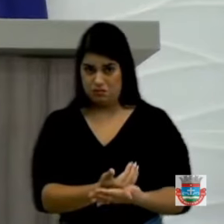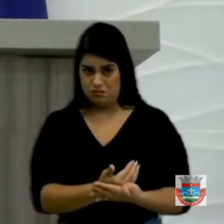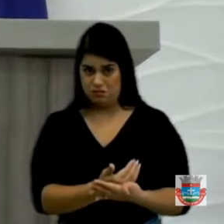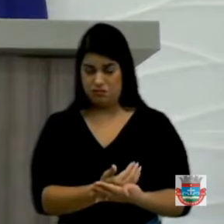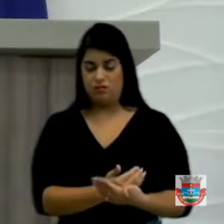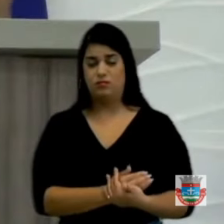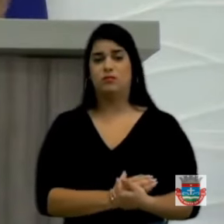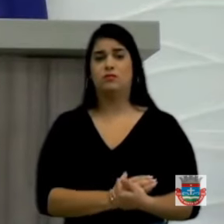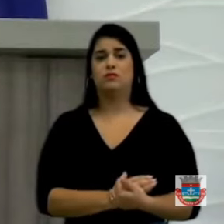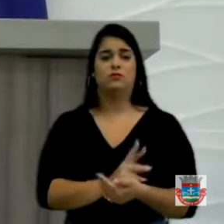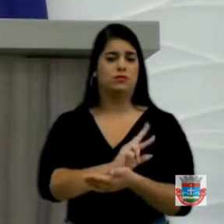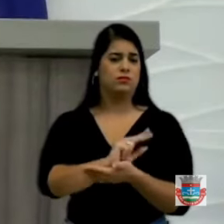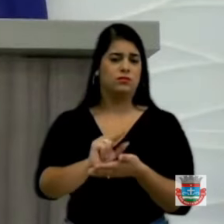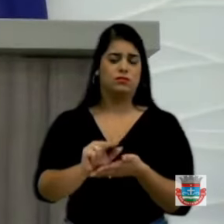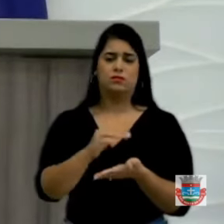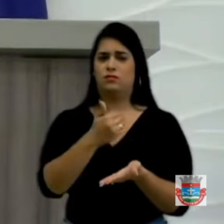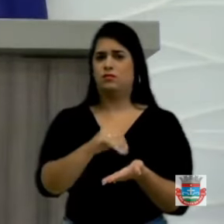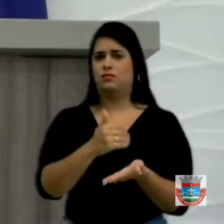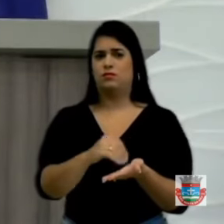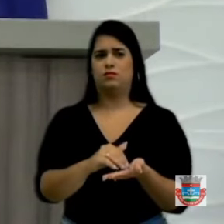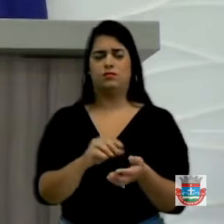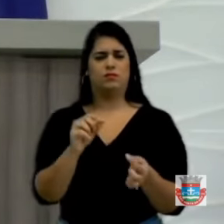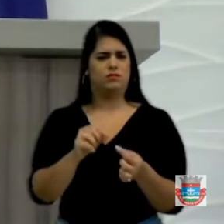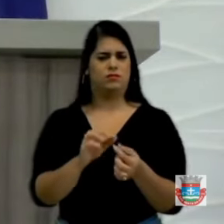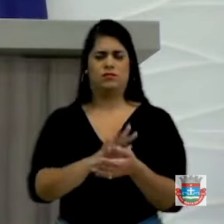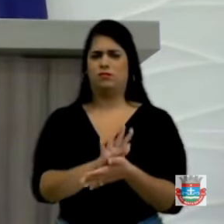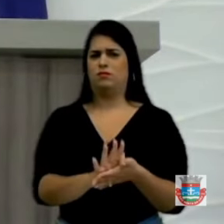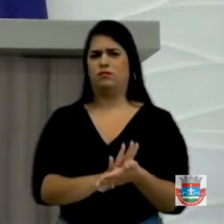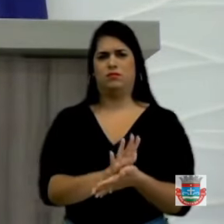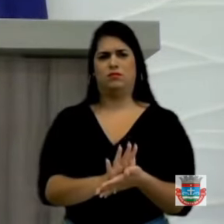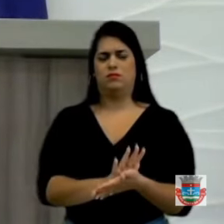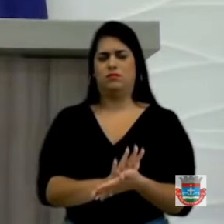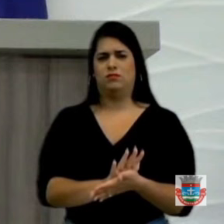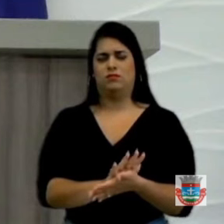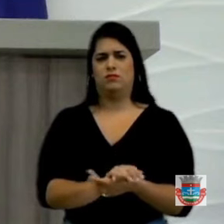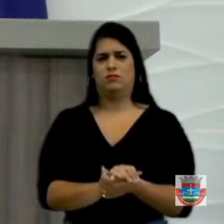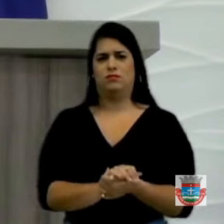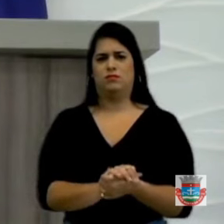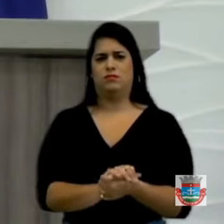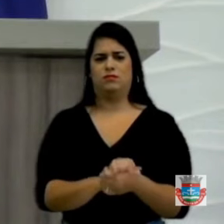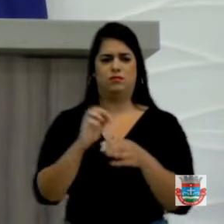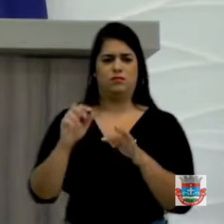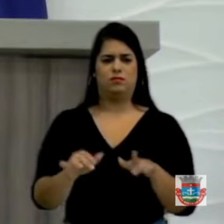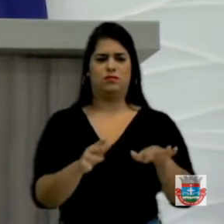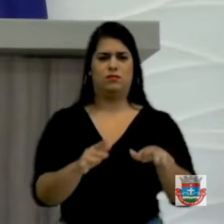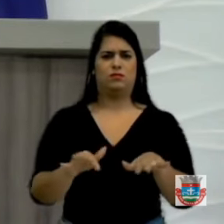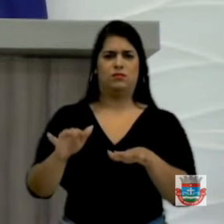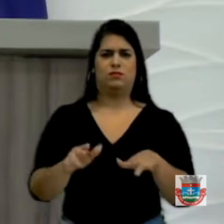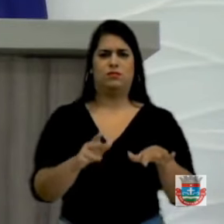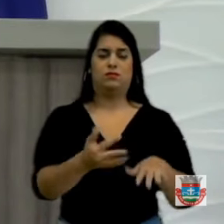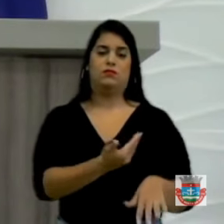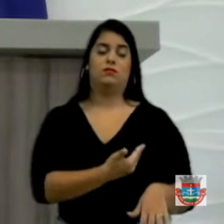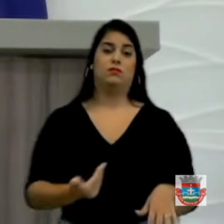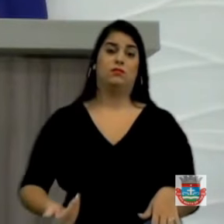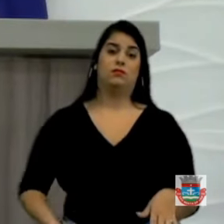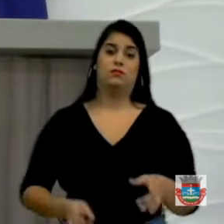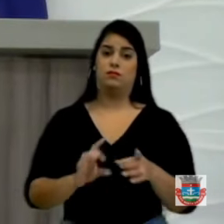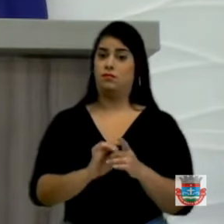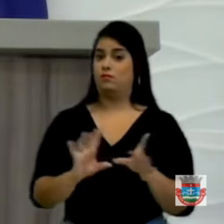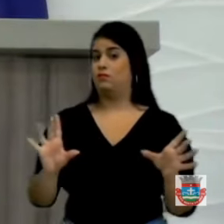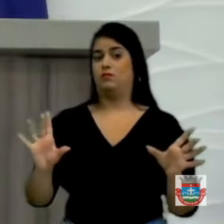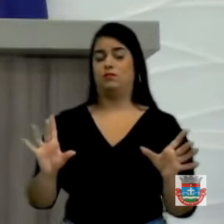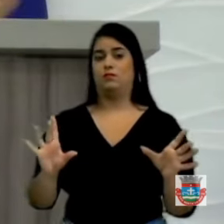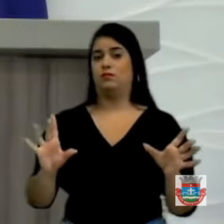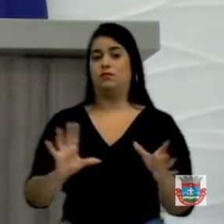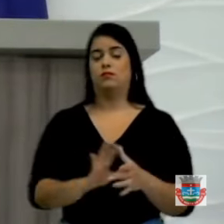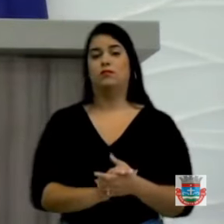também vários secretários não fez isso, minha gente. Manifestação, isso aí é ato público. Que não, isso